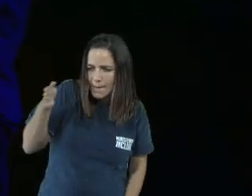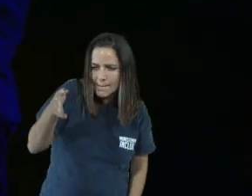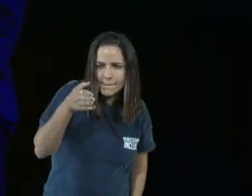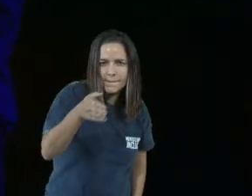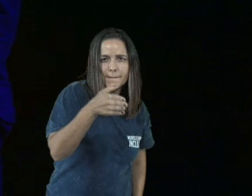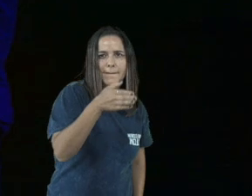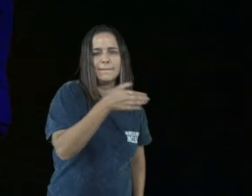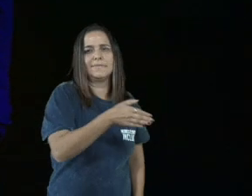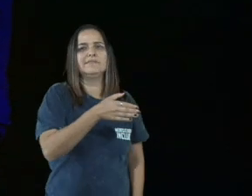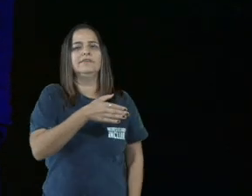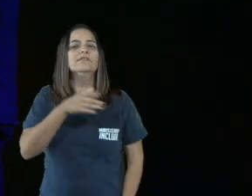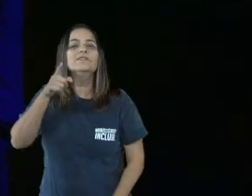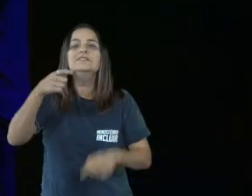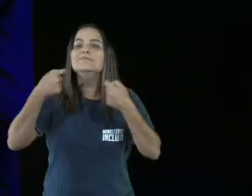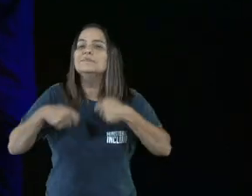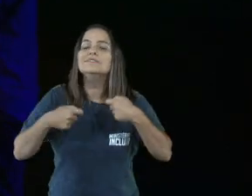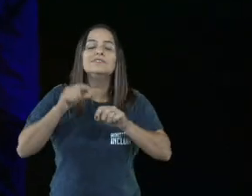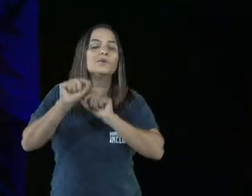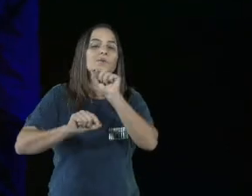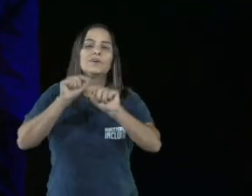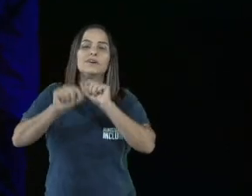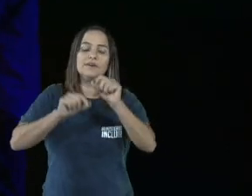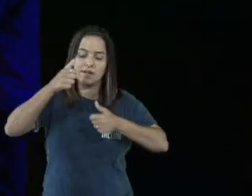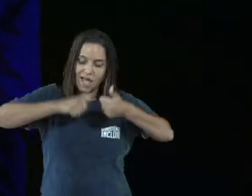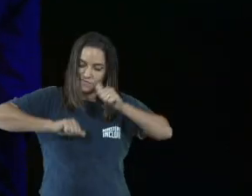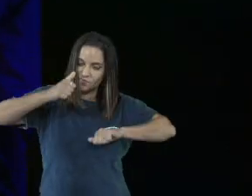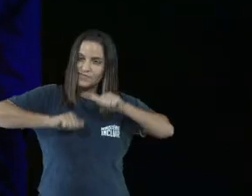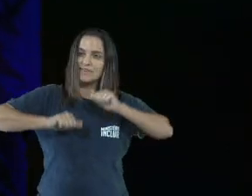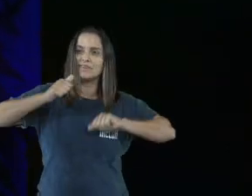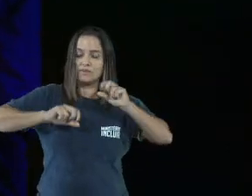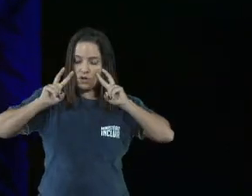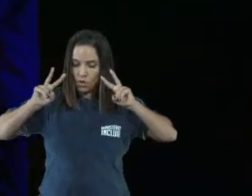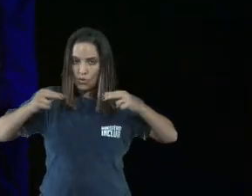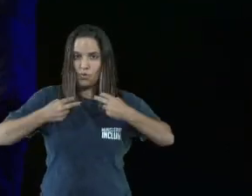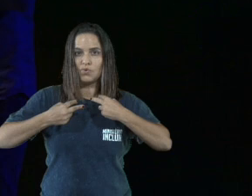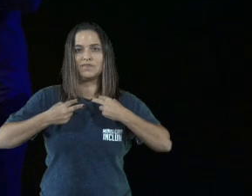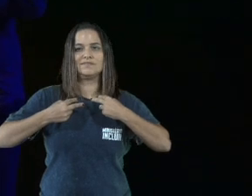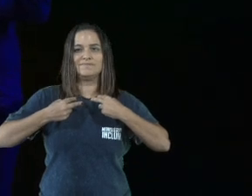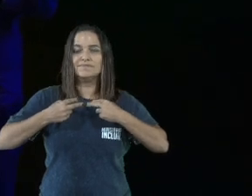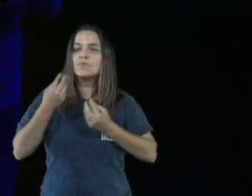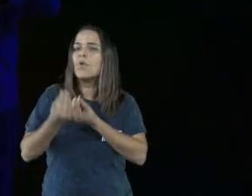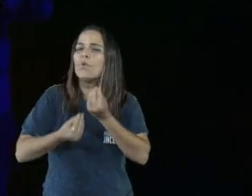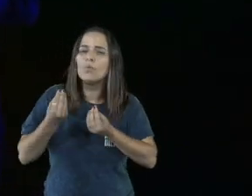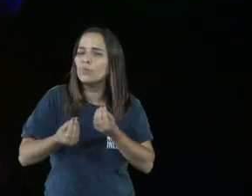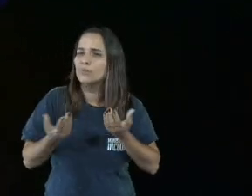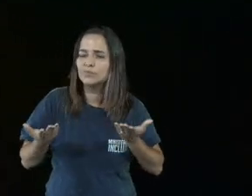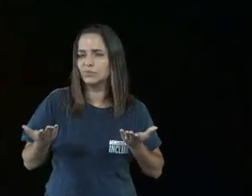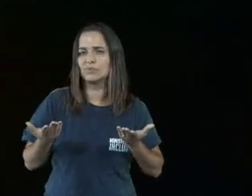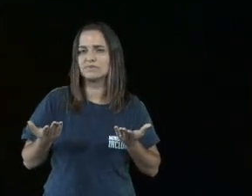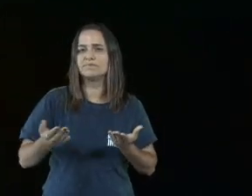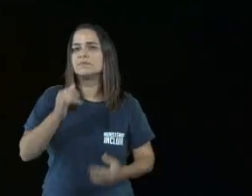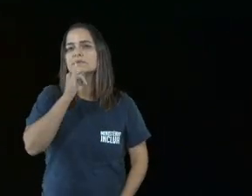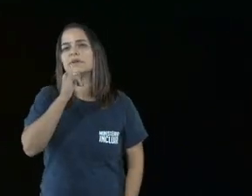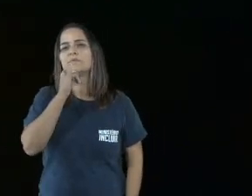se você não fizer uma análise real de onde você está e é muito fácil a gente viver das conquistas que a